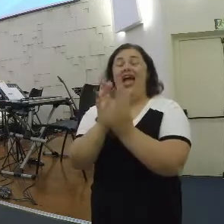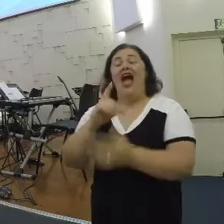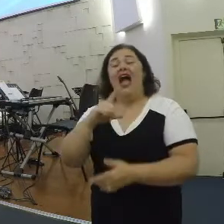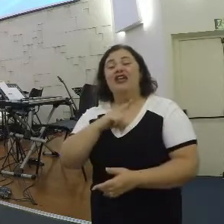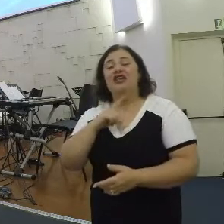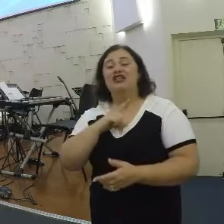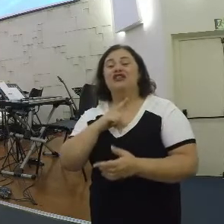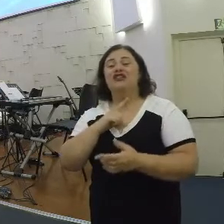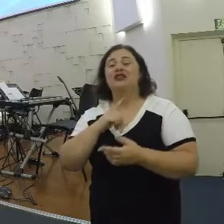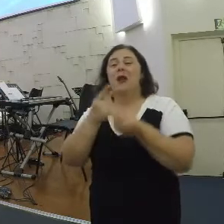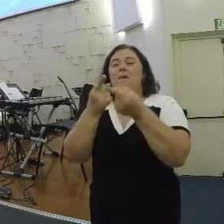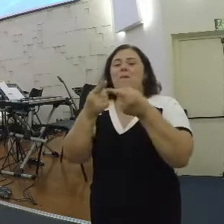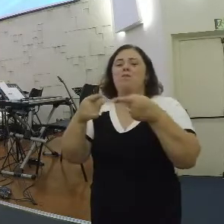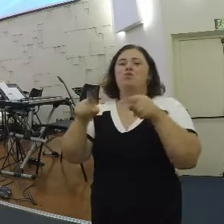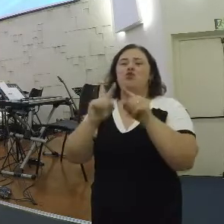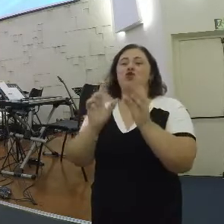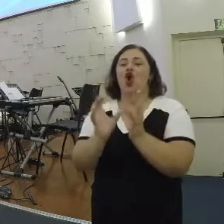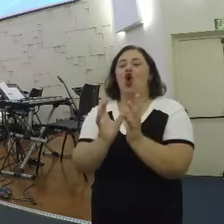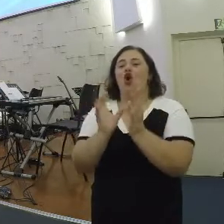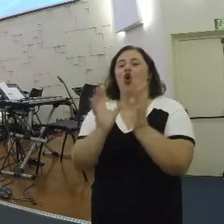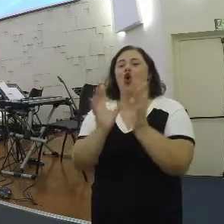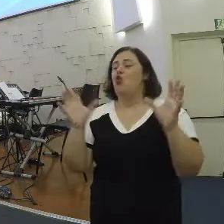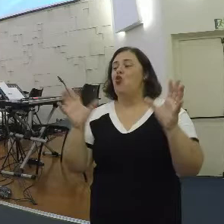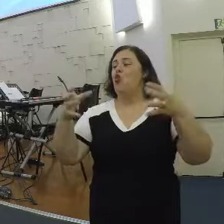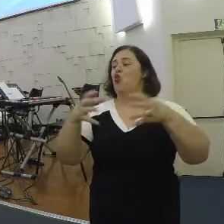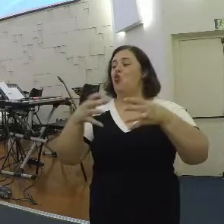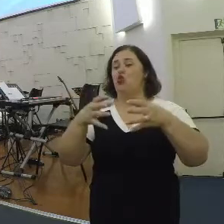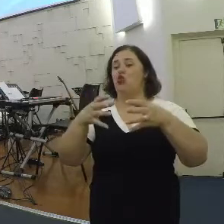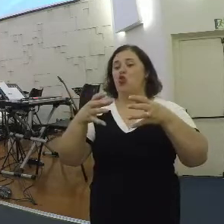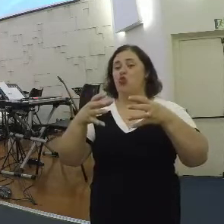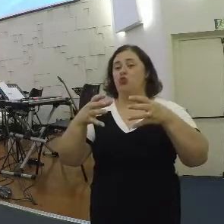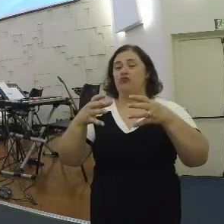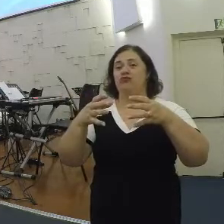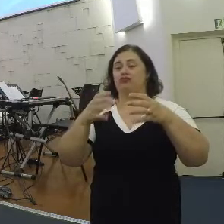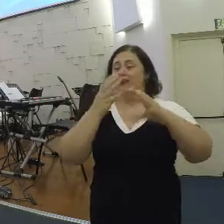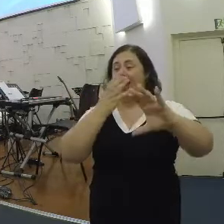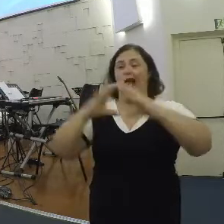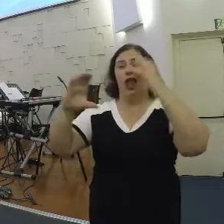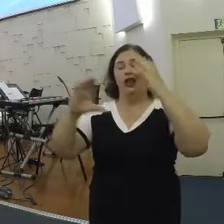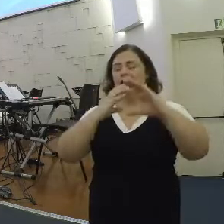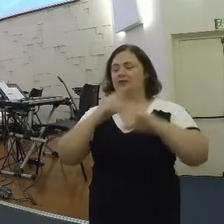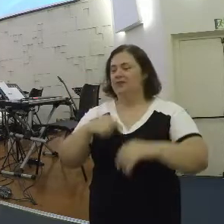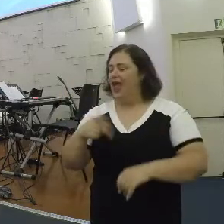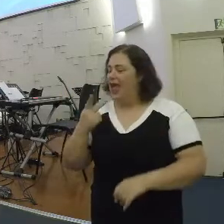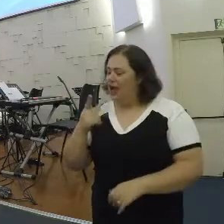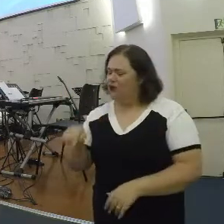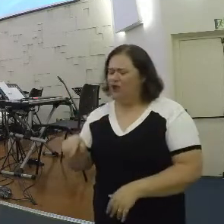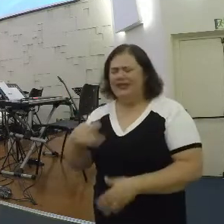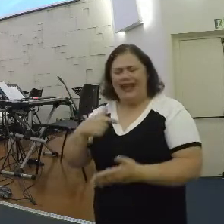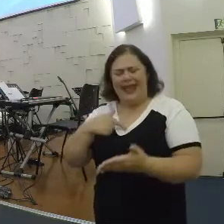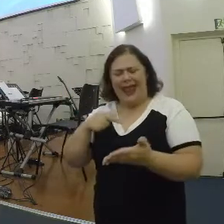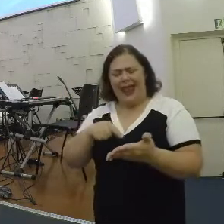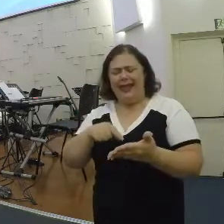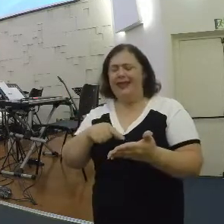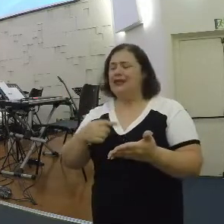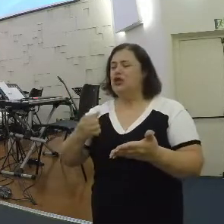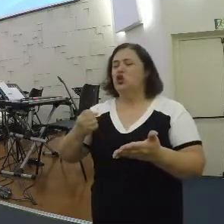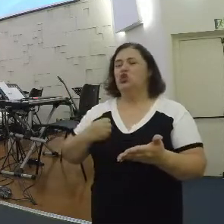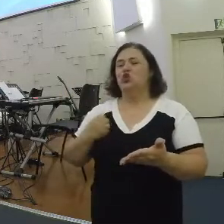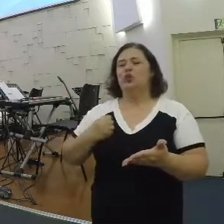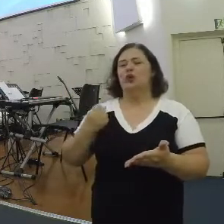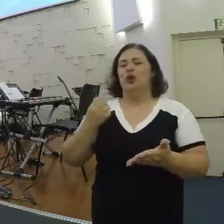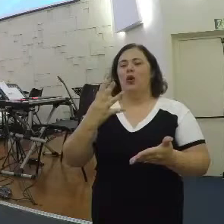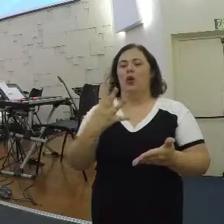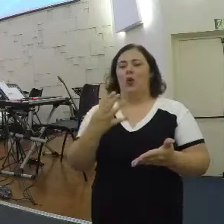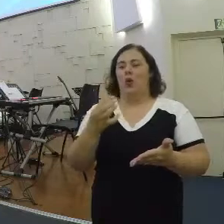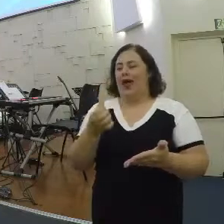dele, como pode um homem que não declara fé em Jesus dizer que ama esse hino? O hino 46, que é o hino que meu pai